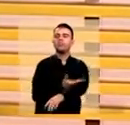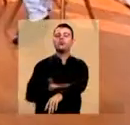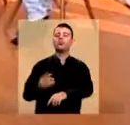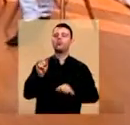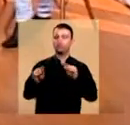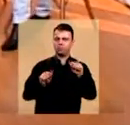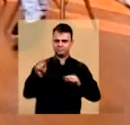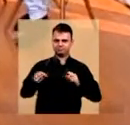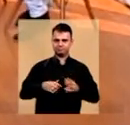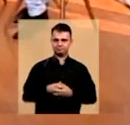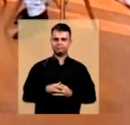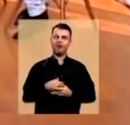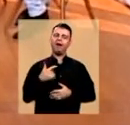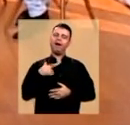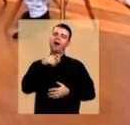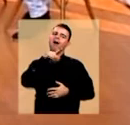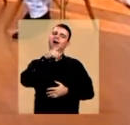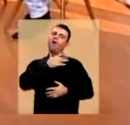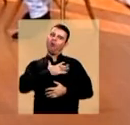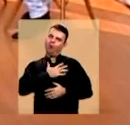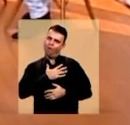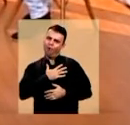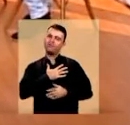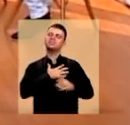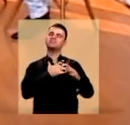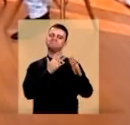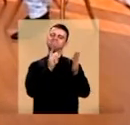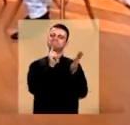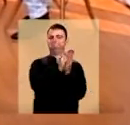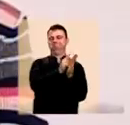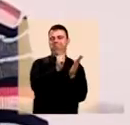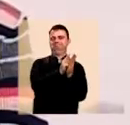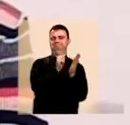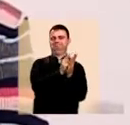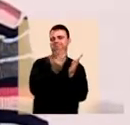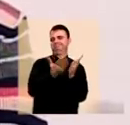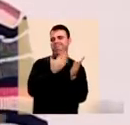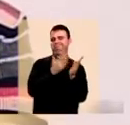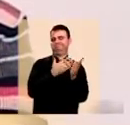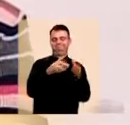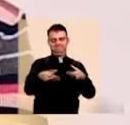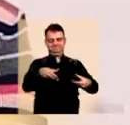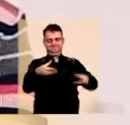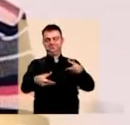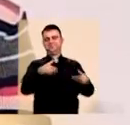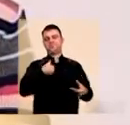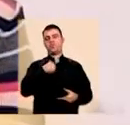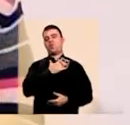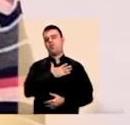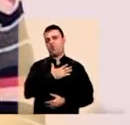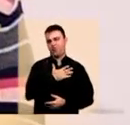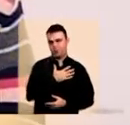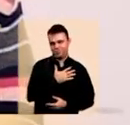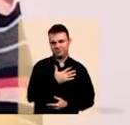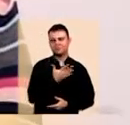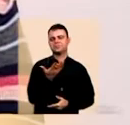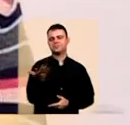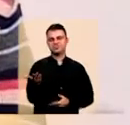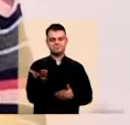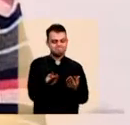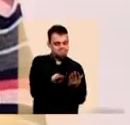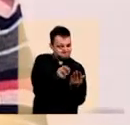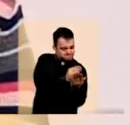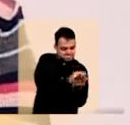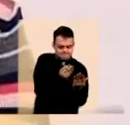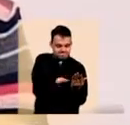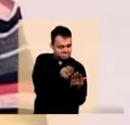bibliotecária? Olha, eu prefiro o físico, entendeu? Eu acho que você ter esse